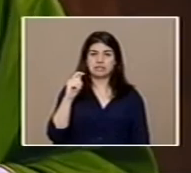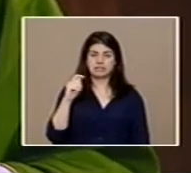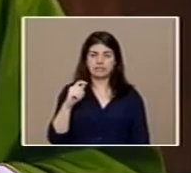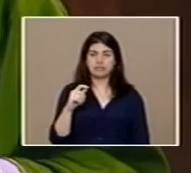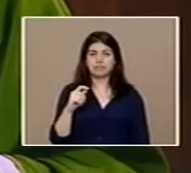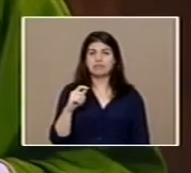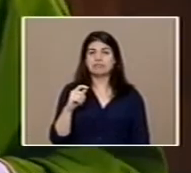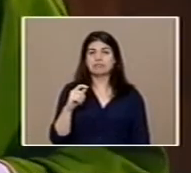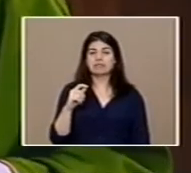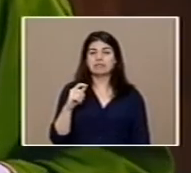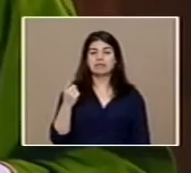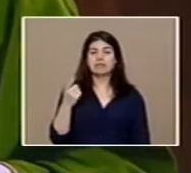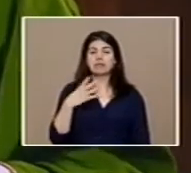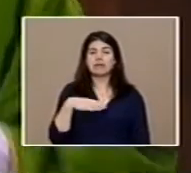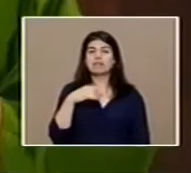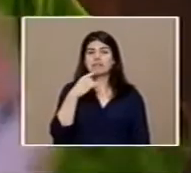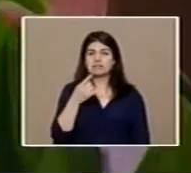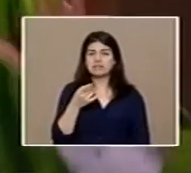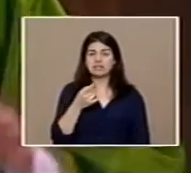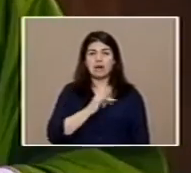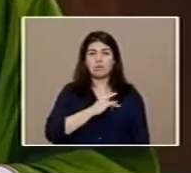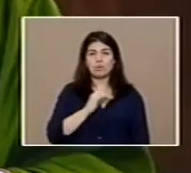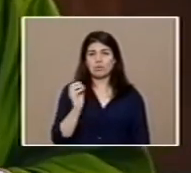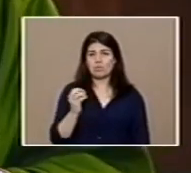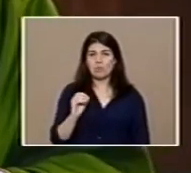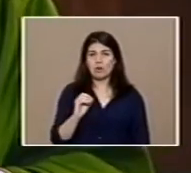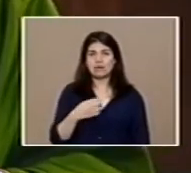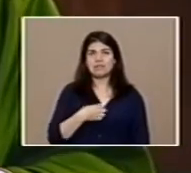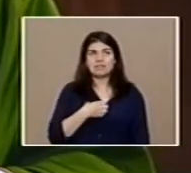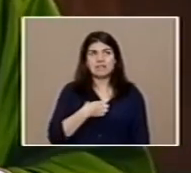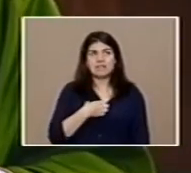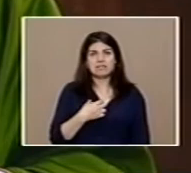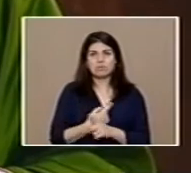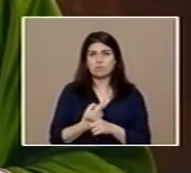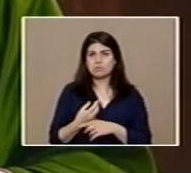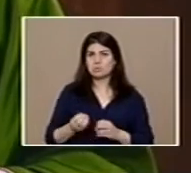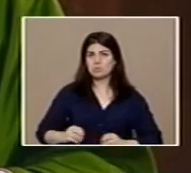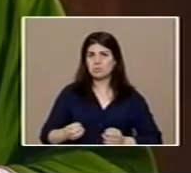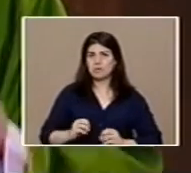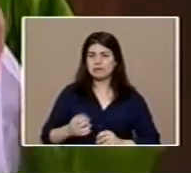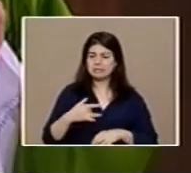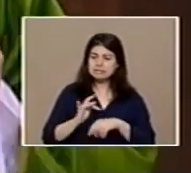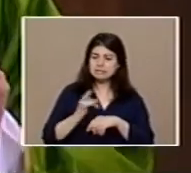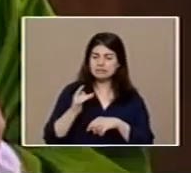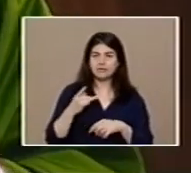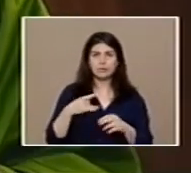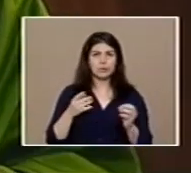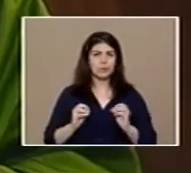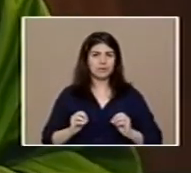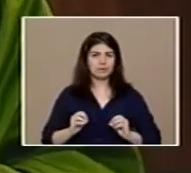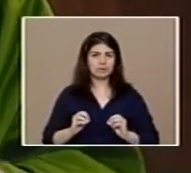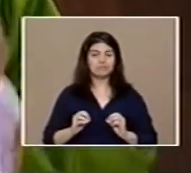não ter amor não ter sentimentos não ter sensibilidade e é a mesma